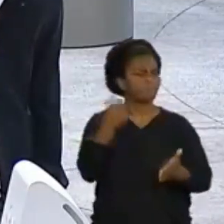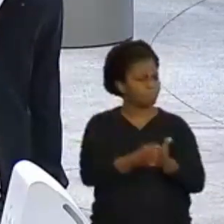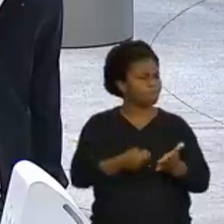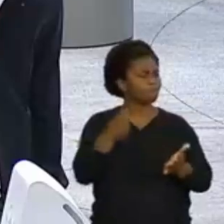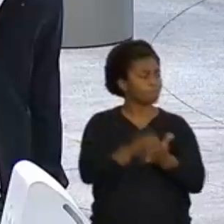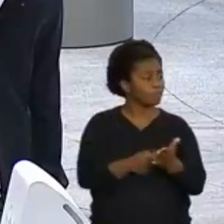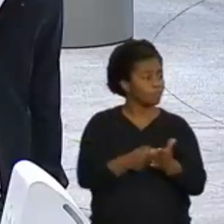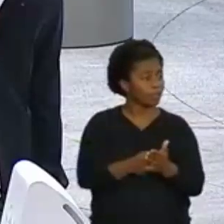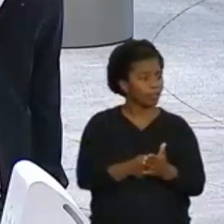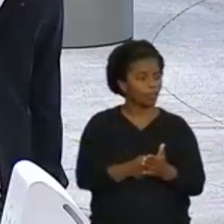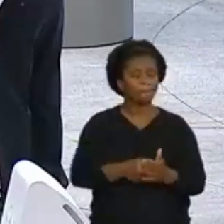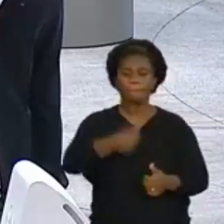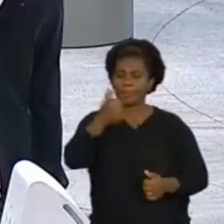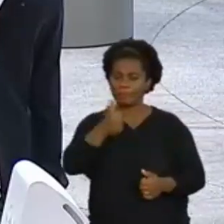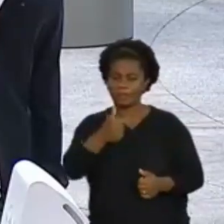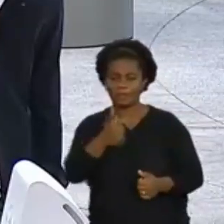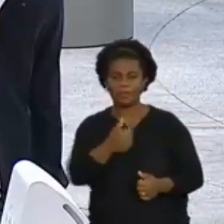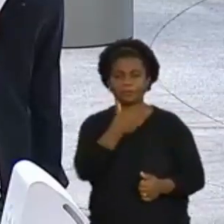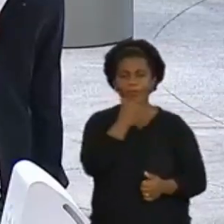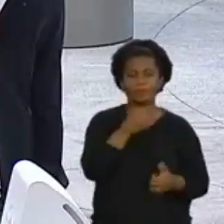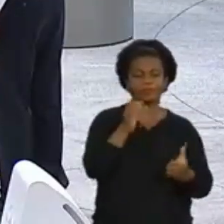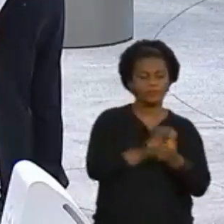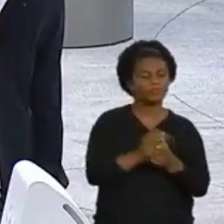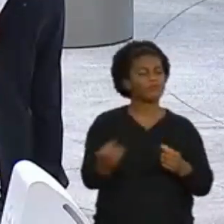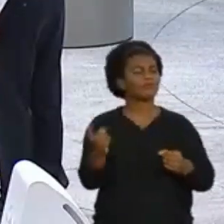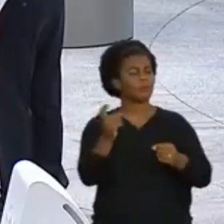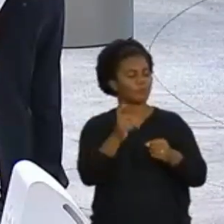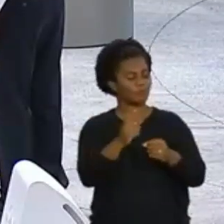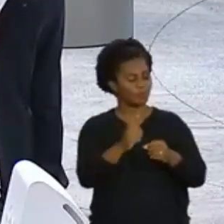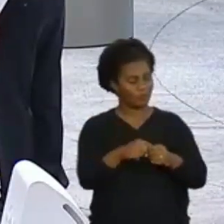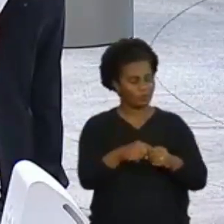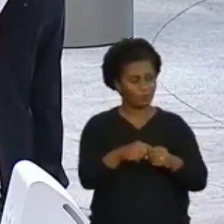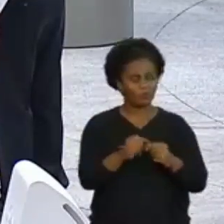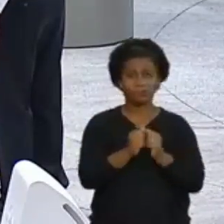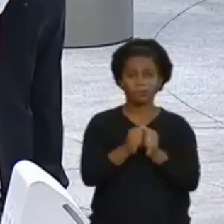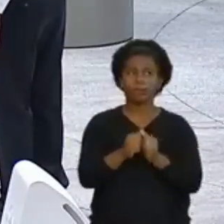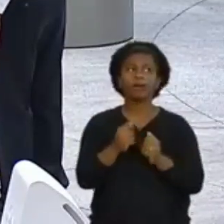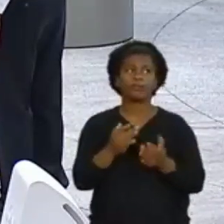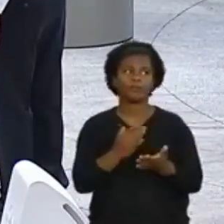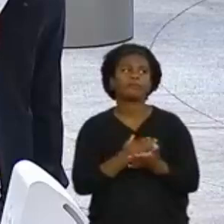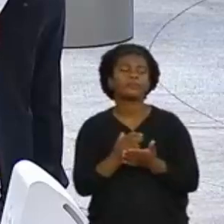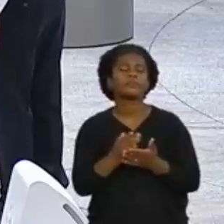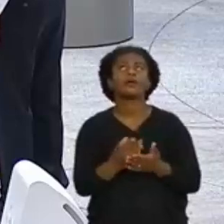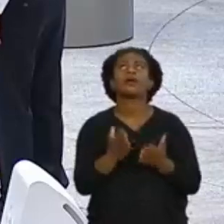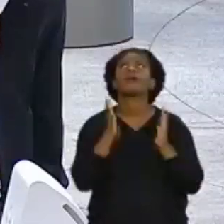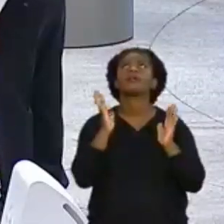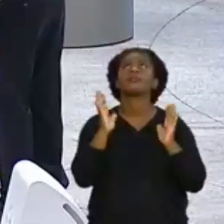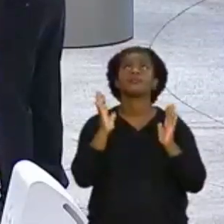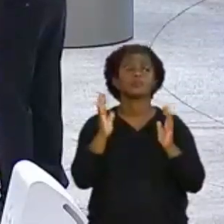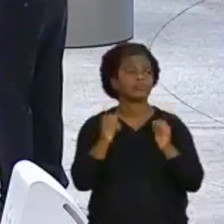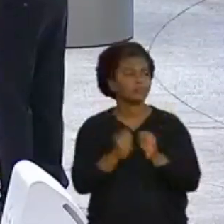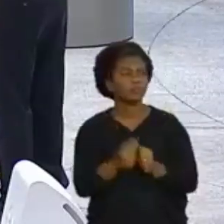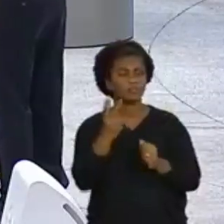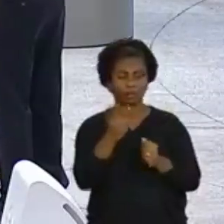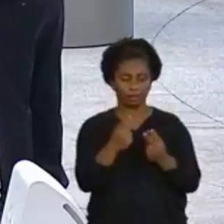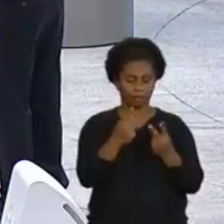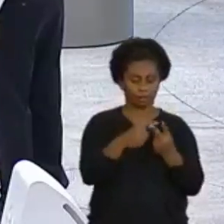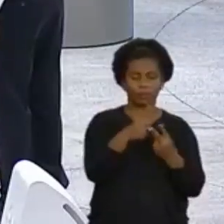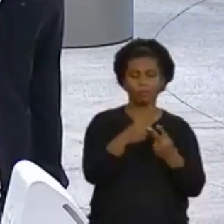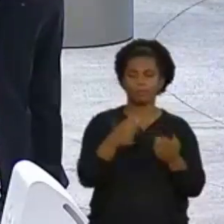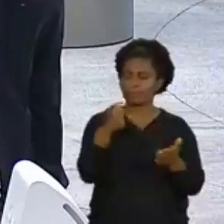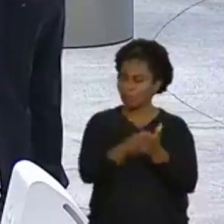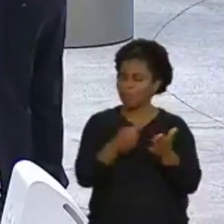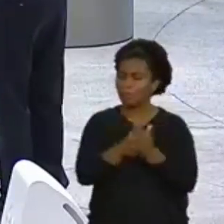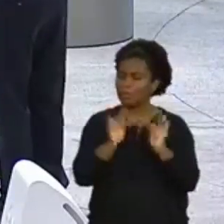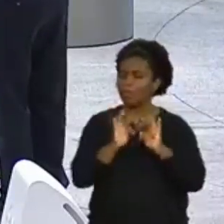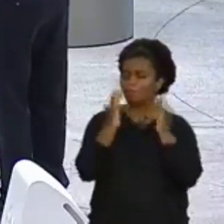meu esposo voltou para a presença de Deus, aí já ganhei um aliado para lutar junto contra eram nossa... dois. Já eram